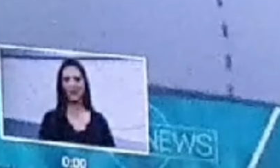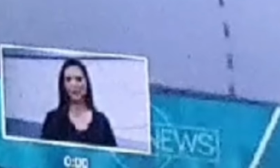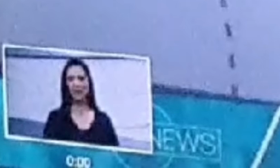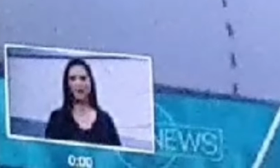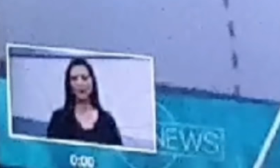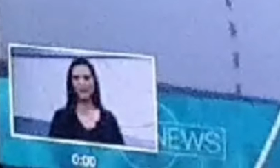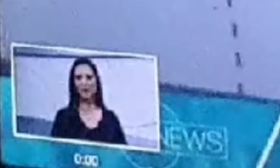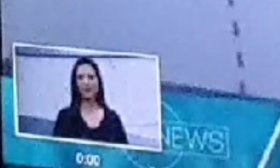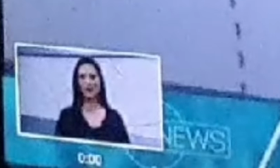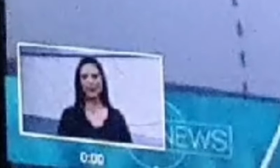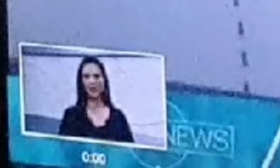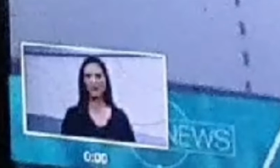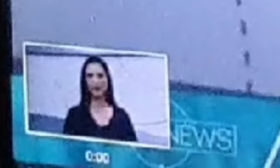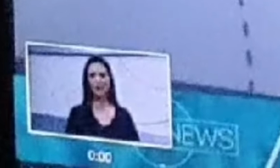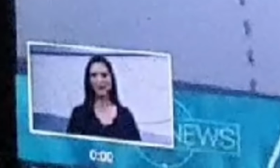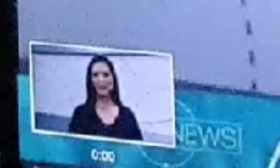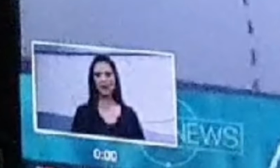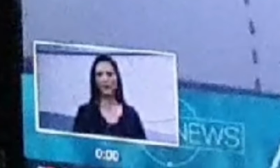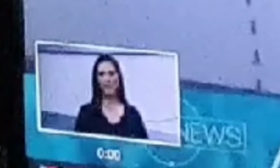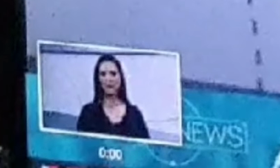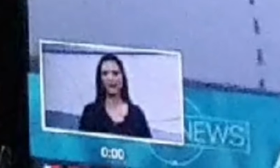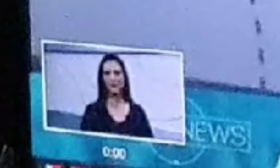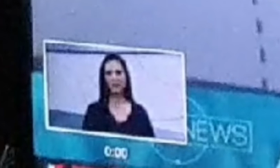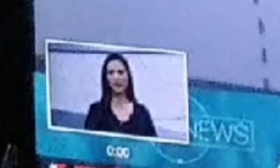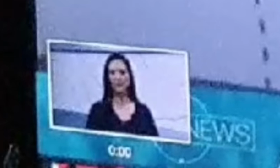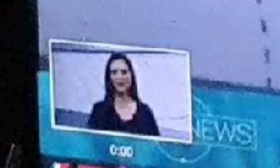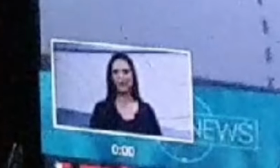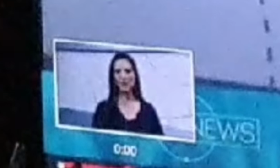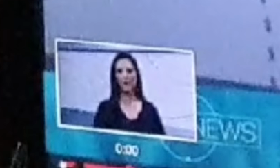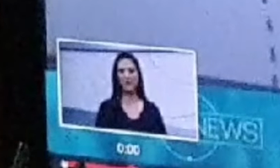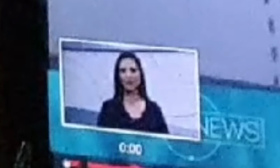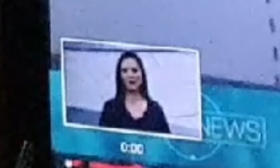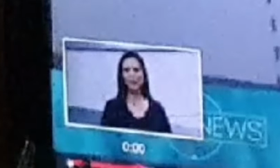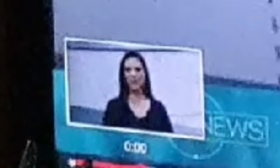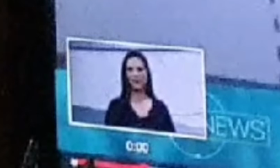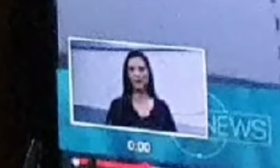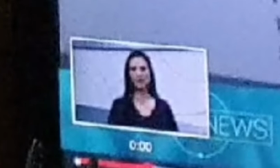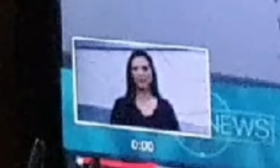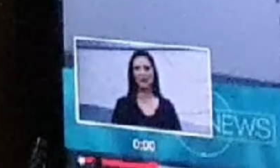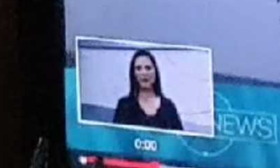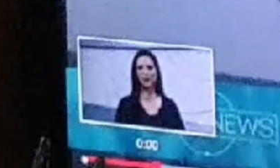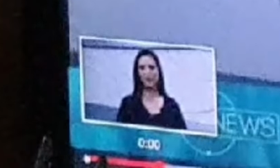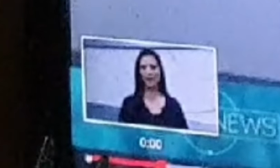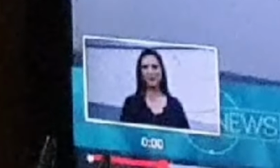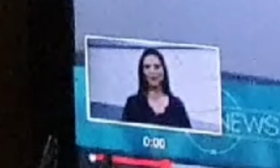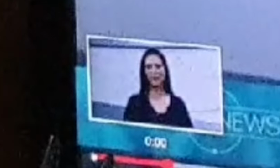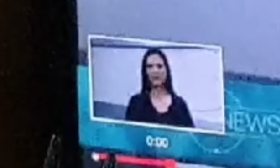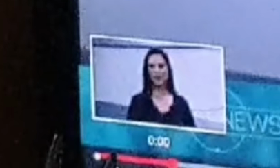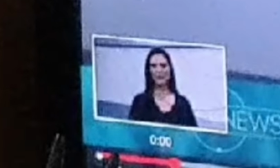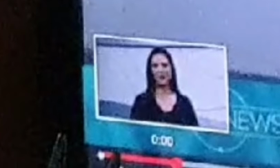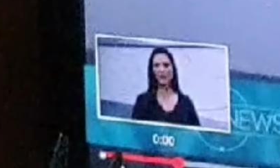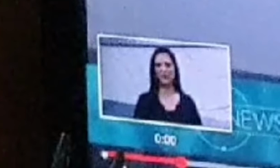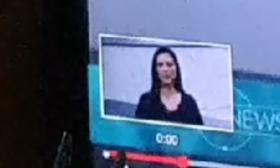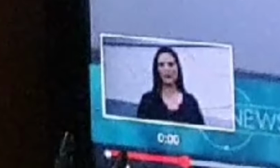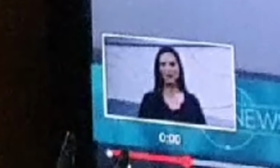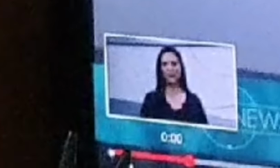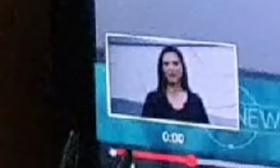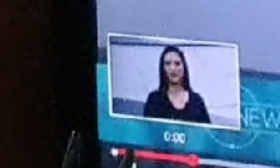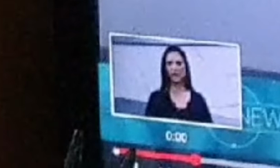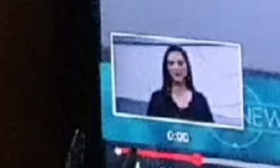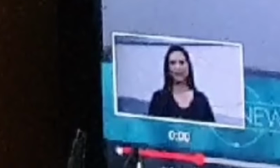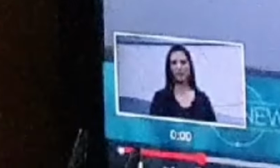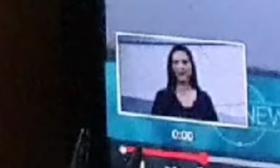na campanha presidencial de 2010. De acordo com o ex-ministro, o PT foi beneficiado ilegalmente